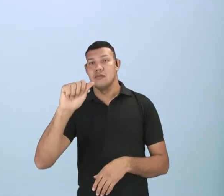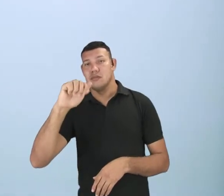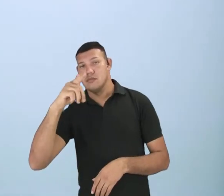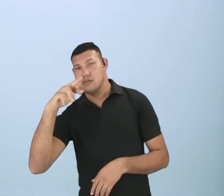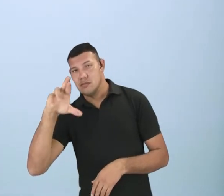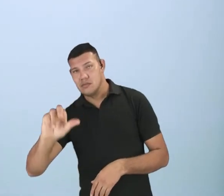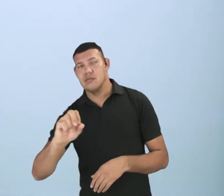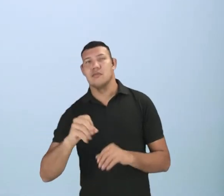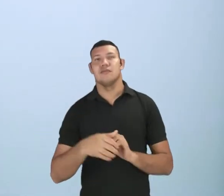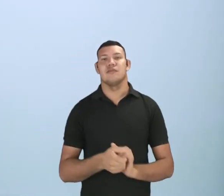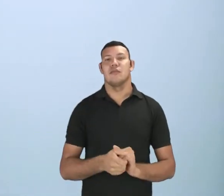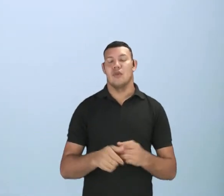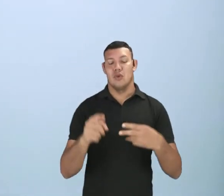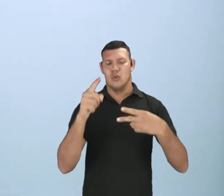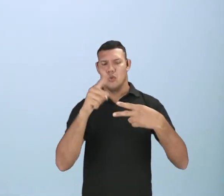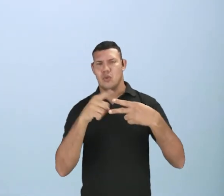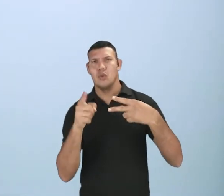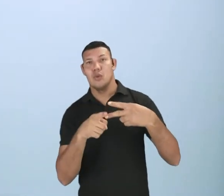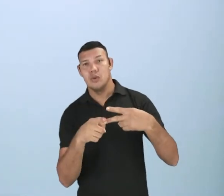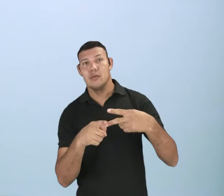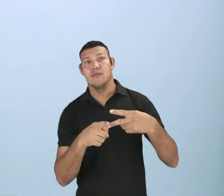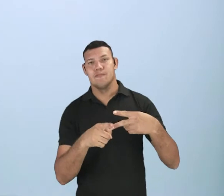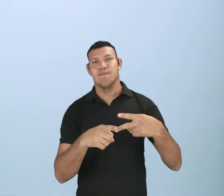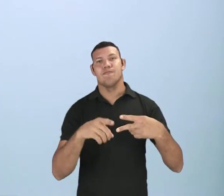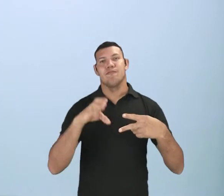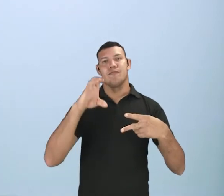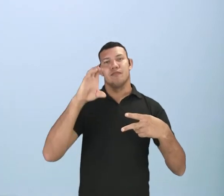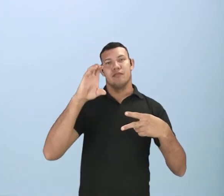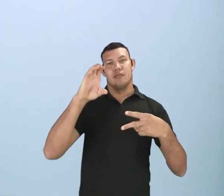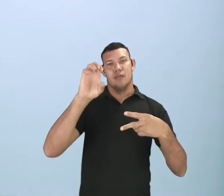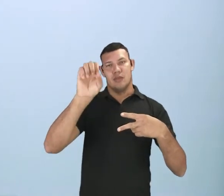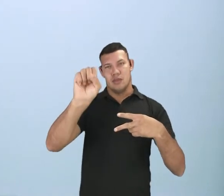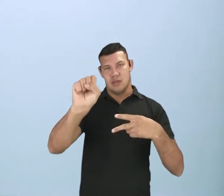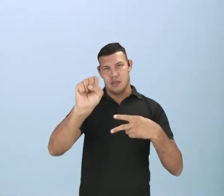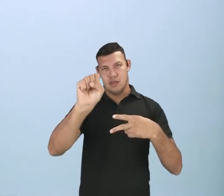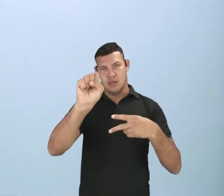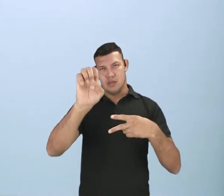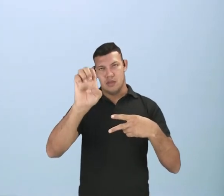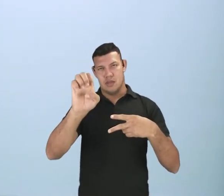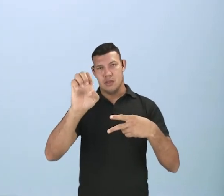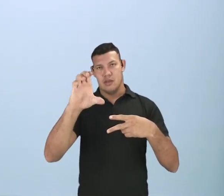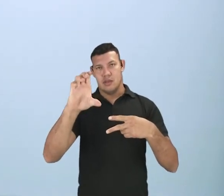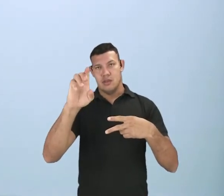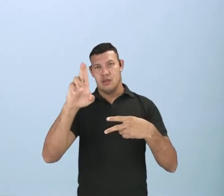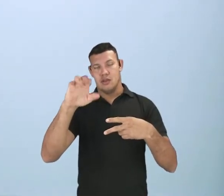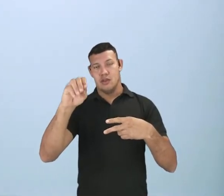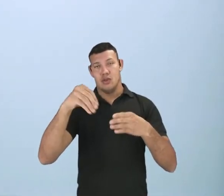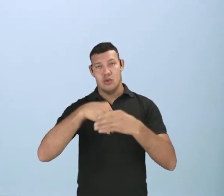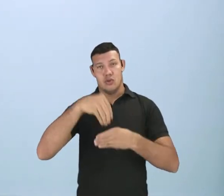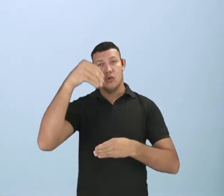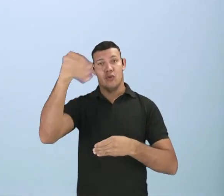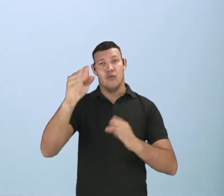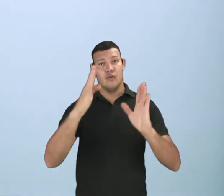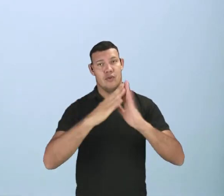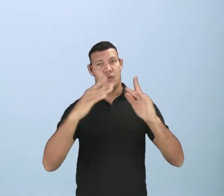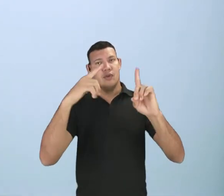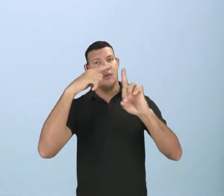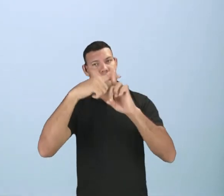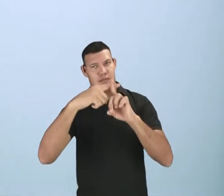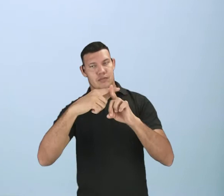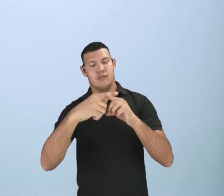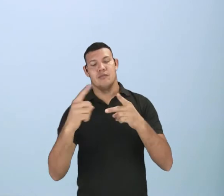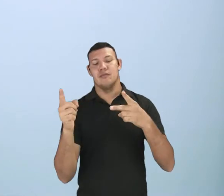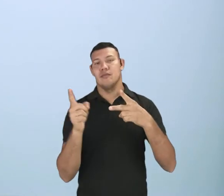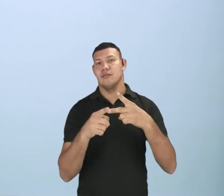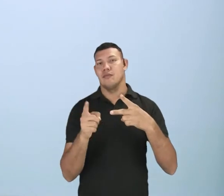está dividido em dois. Quais são os dois? O clero secular, que é os que vivem fora da igreja, né?